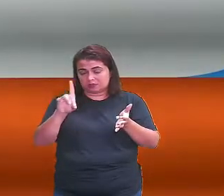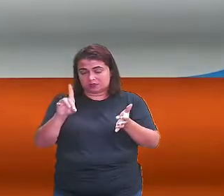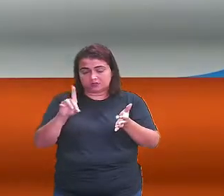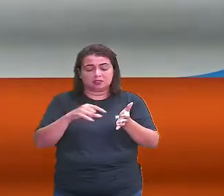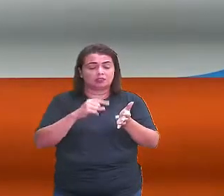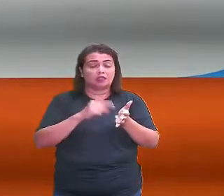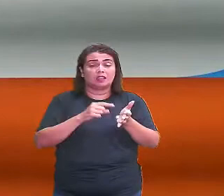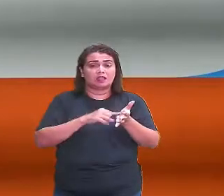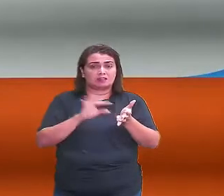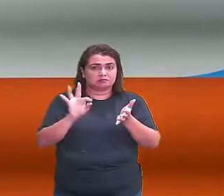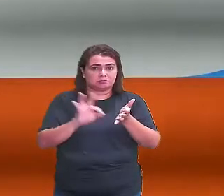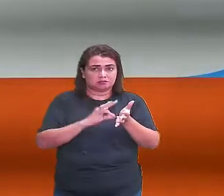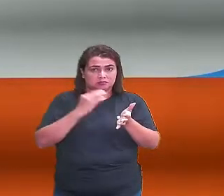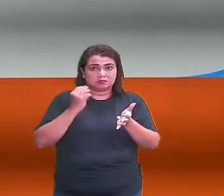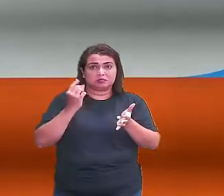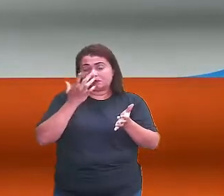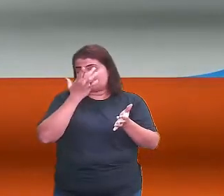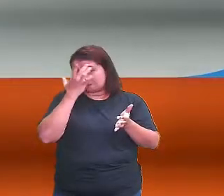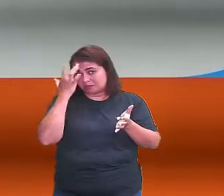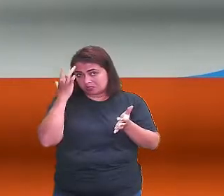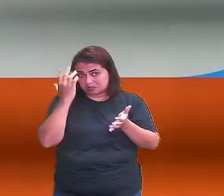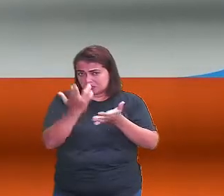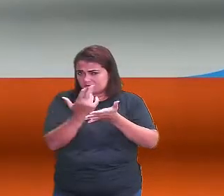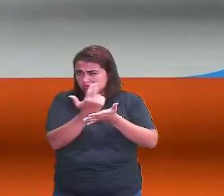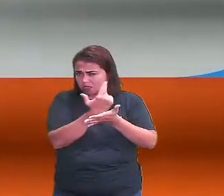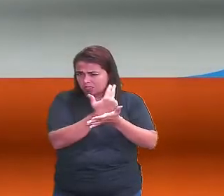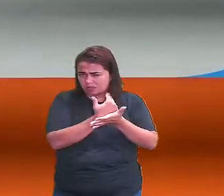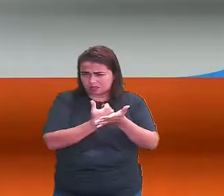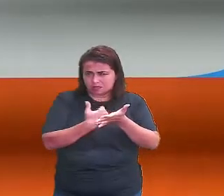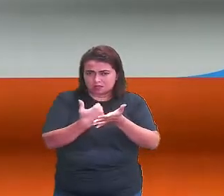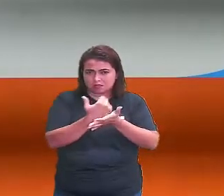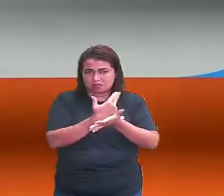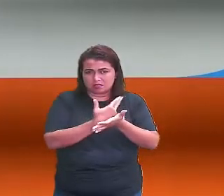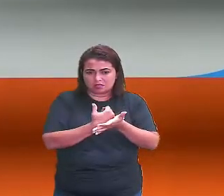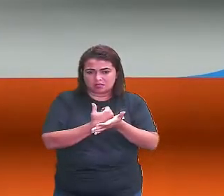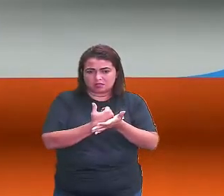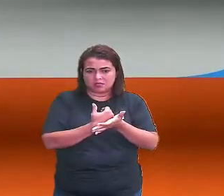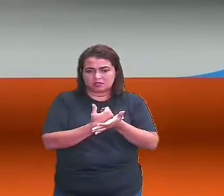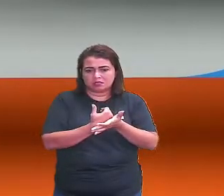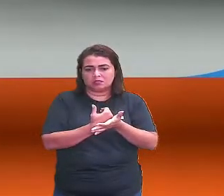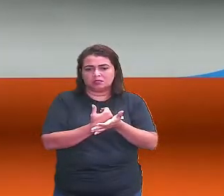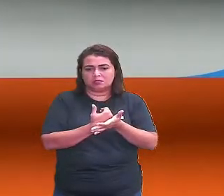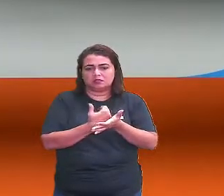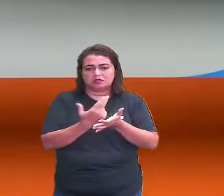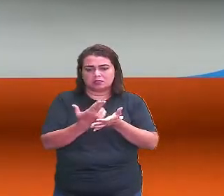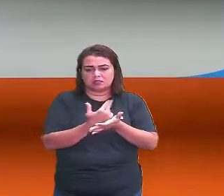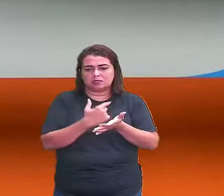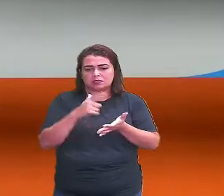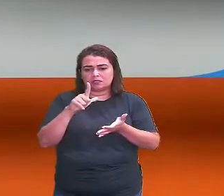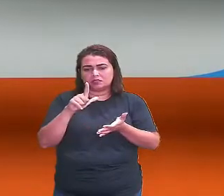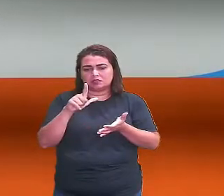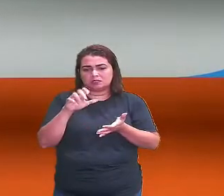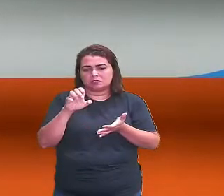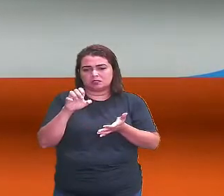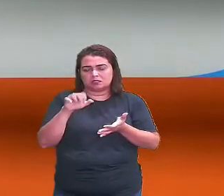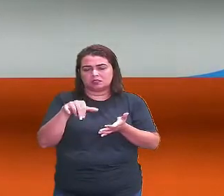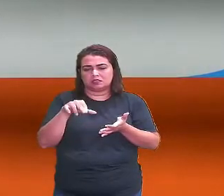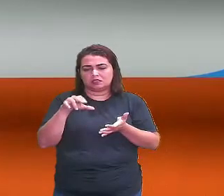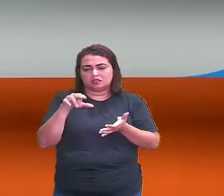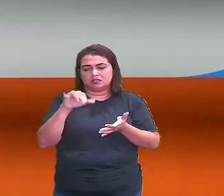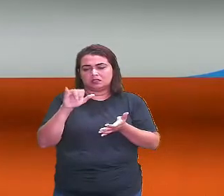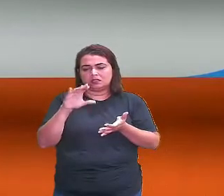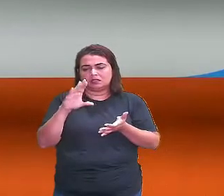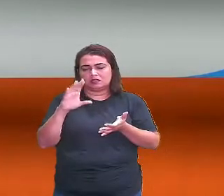história. E a pessoa que fez os desenhos, ou melhor, Lenice Bueno, foi ela que fez